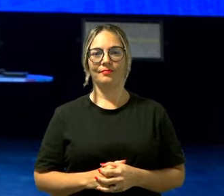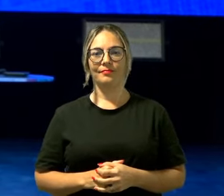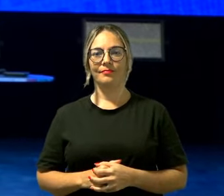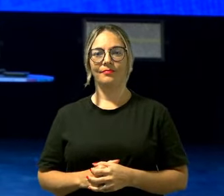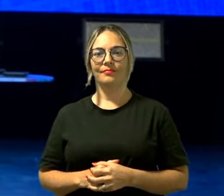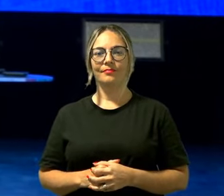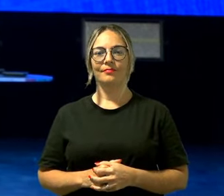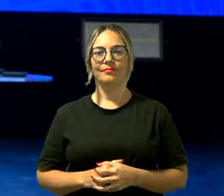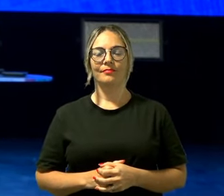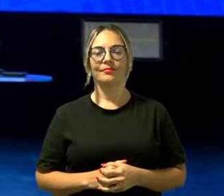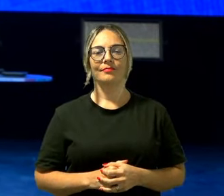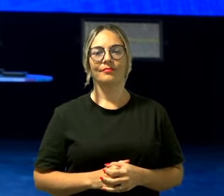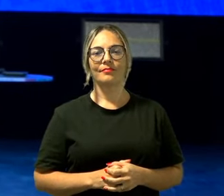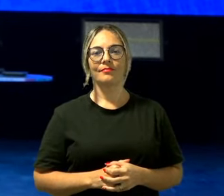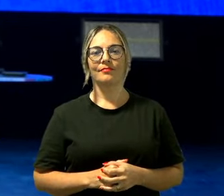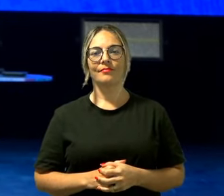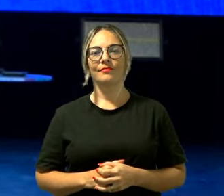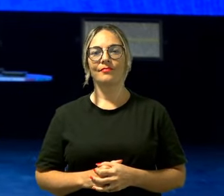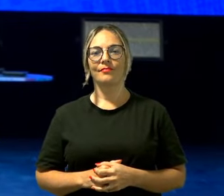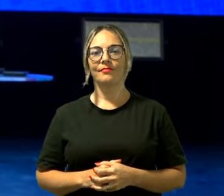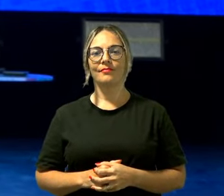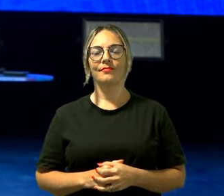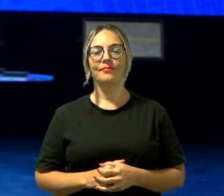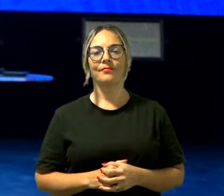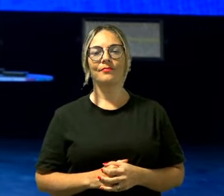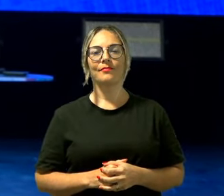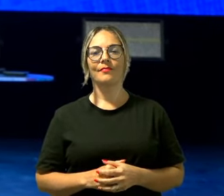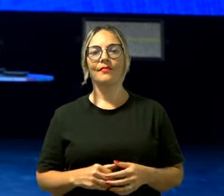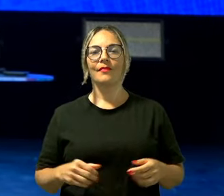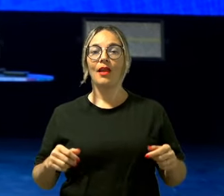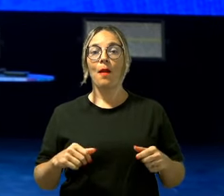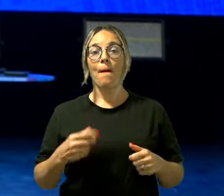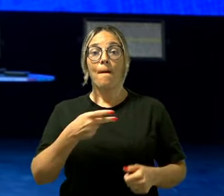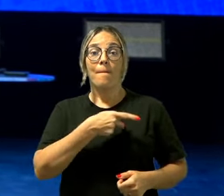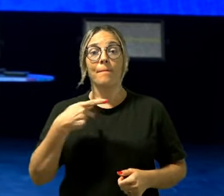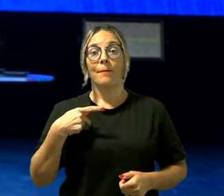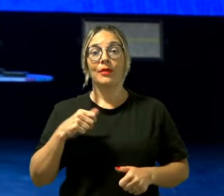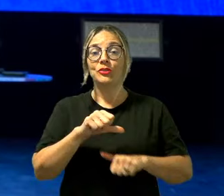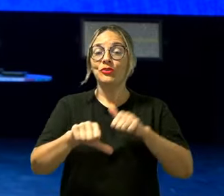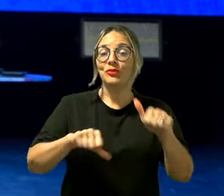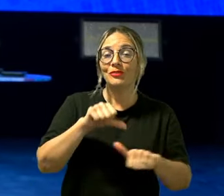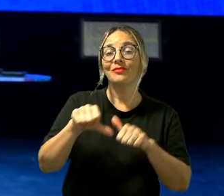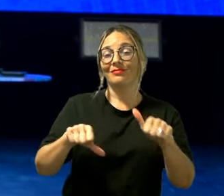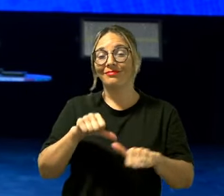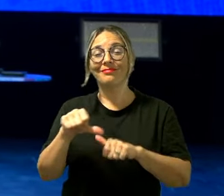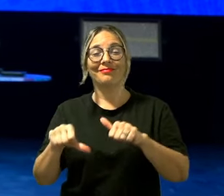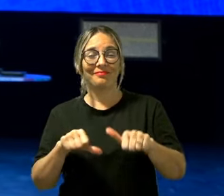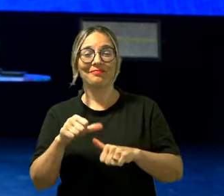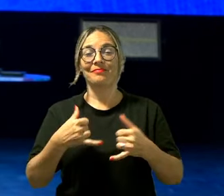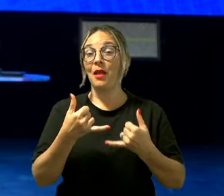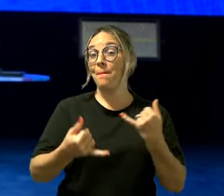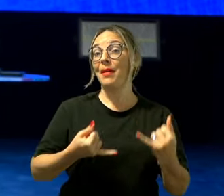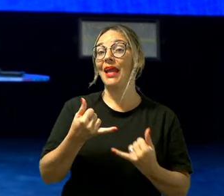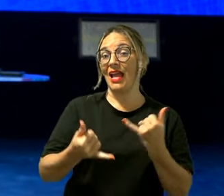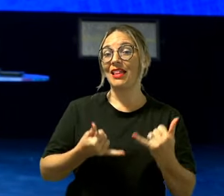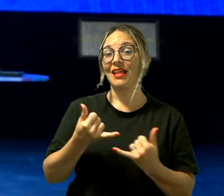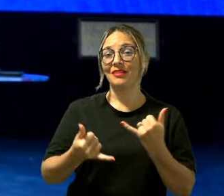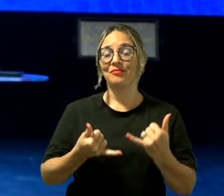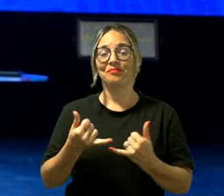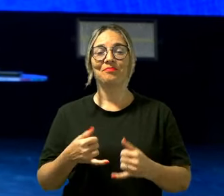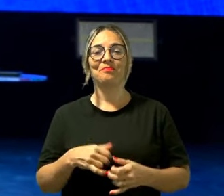A gente pode entrar no manto, mas a música é brincadeira, tá? Vai que cola, não sei. Mas o que